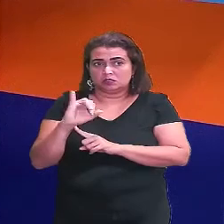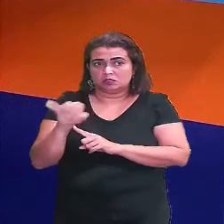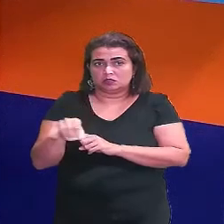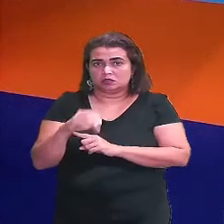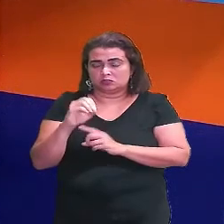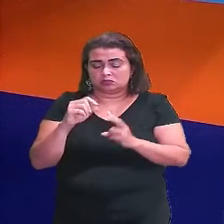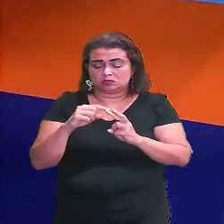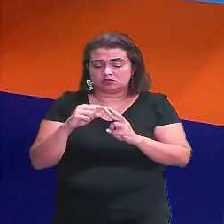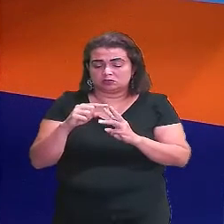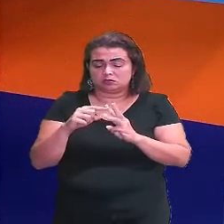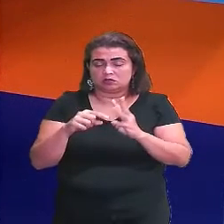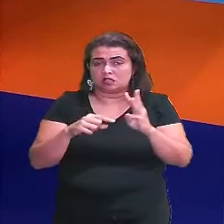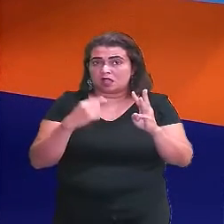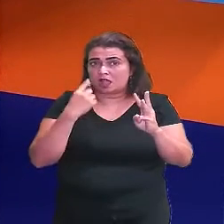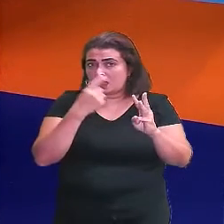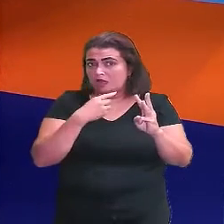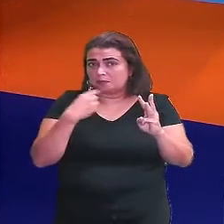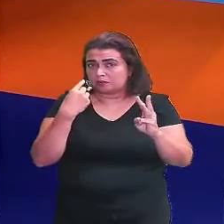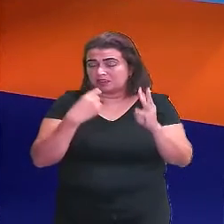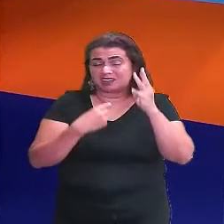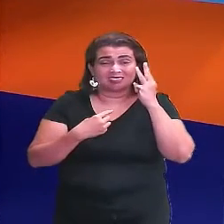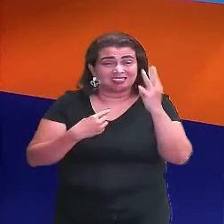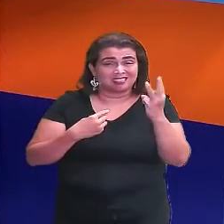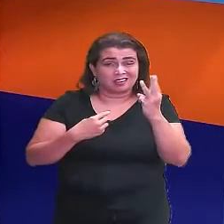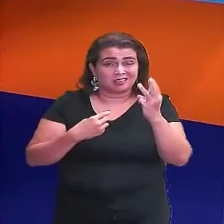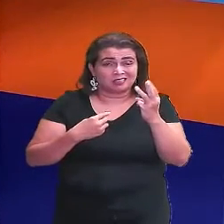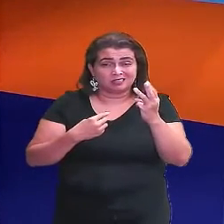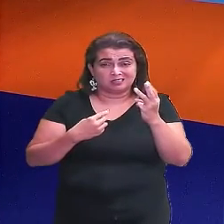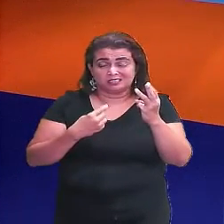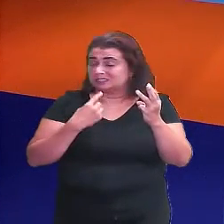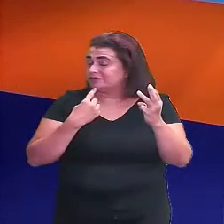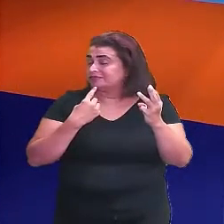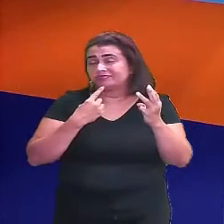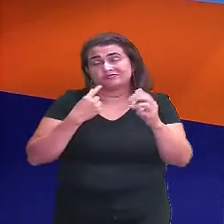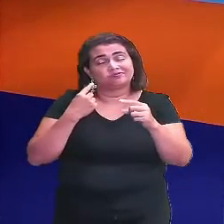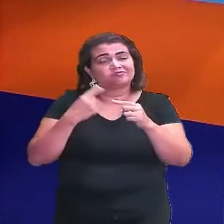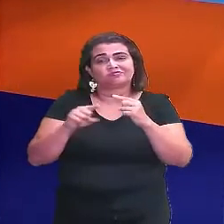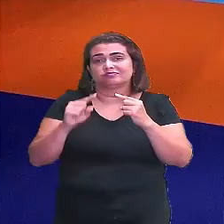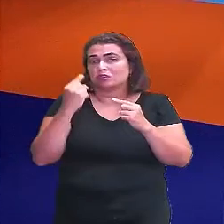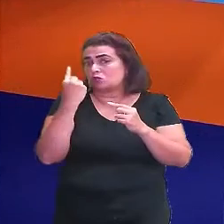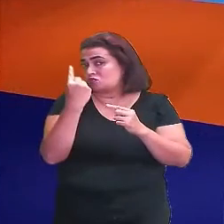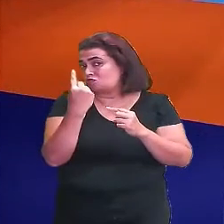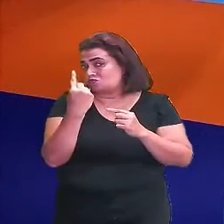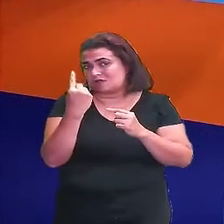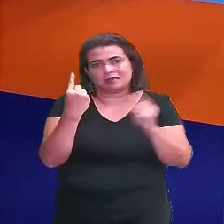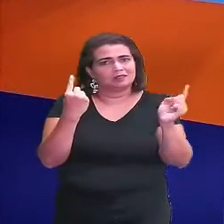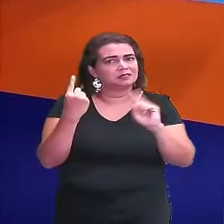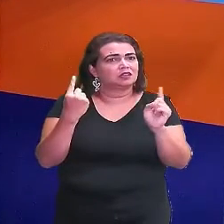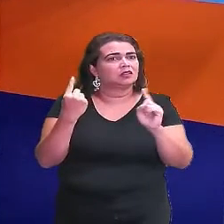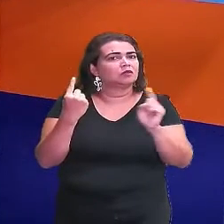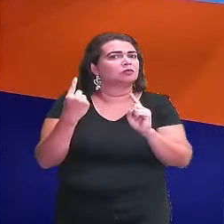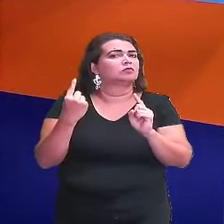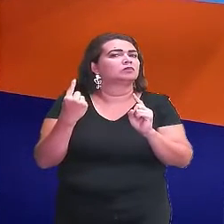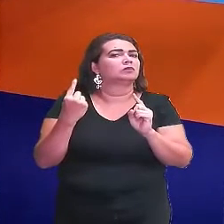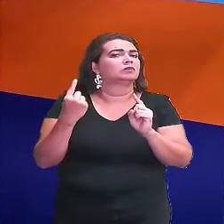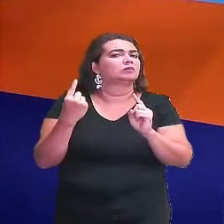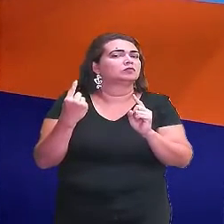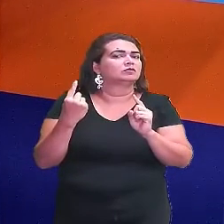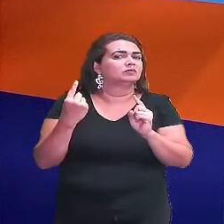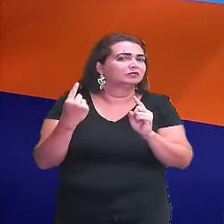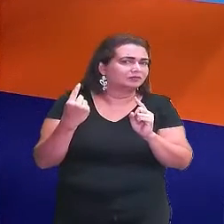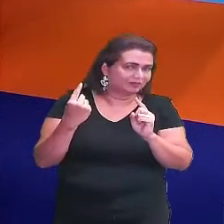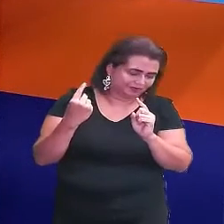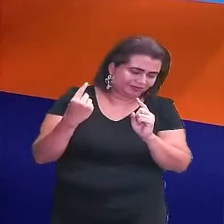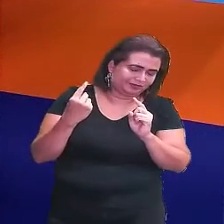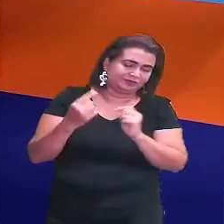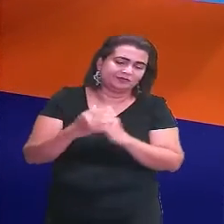Estojo. Eita, abri a boca 3 vezes. Não é monossílaba. Monossílaba é quantas sílabas? Uma, não